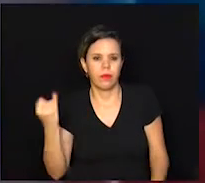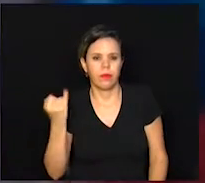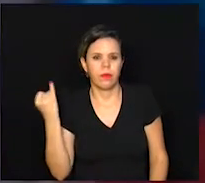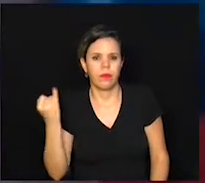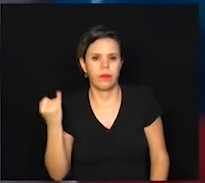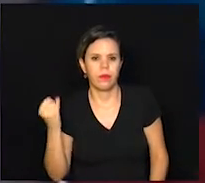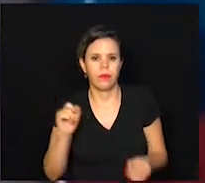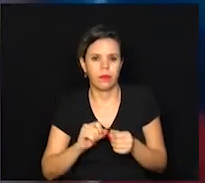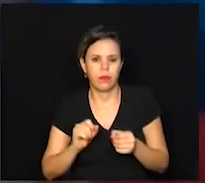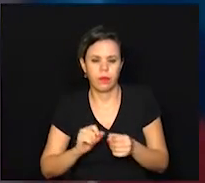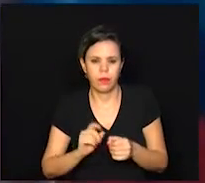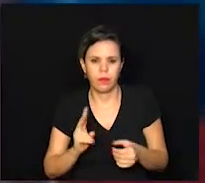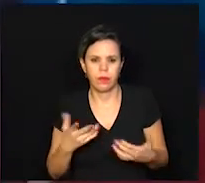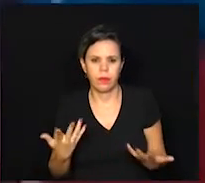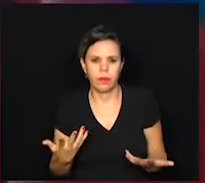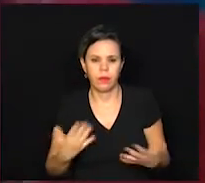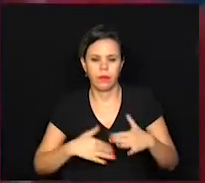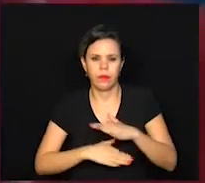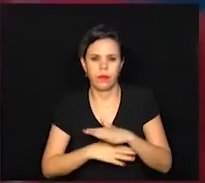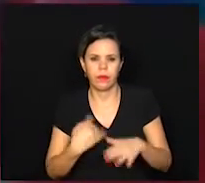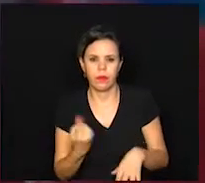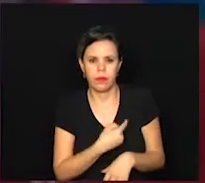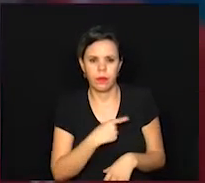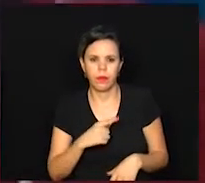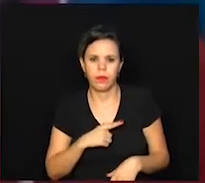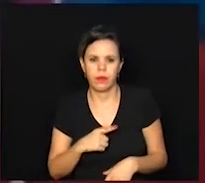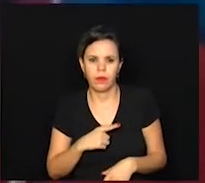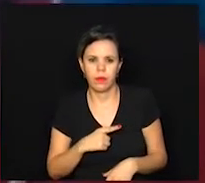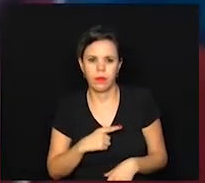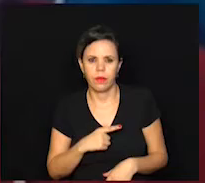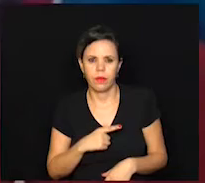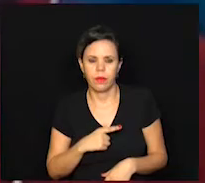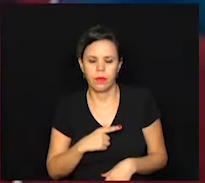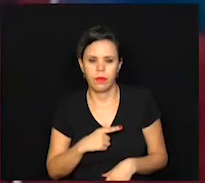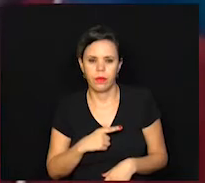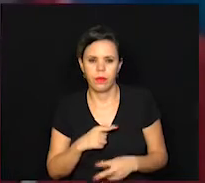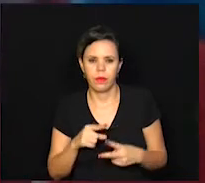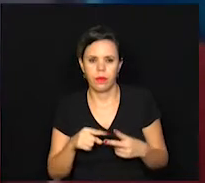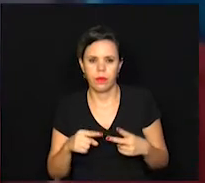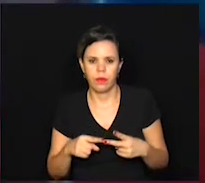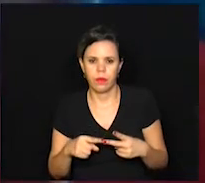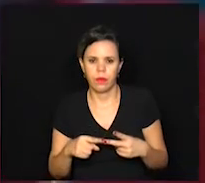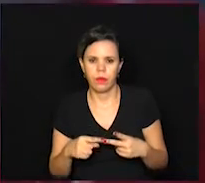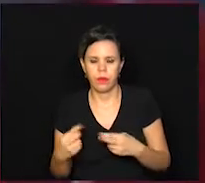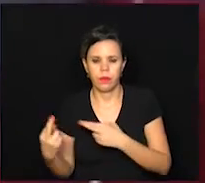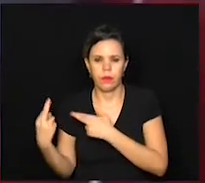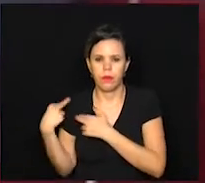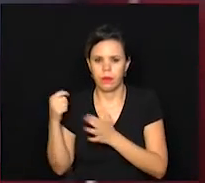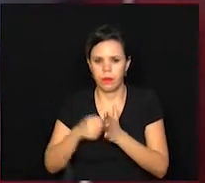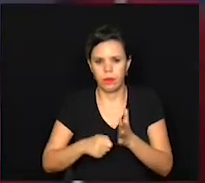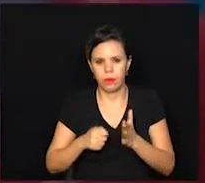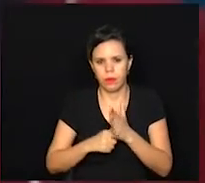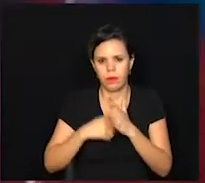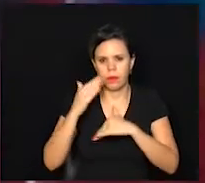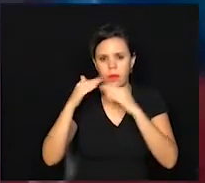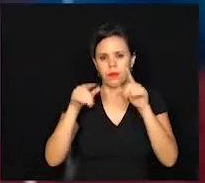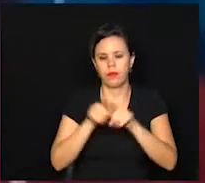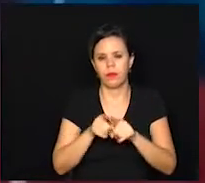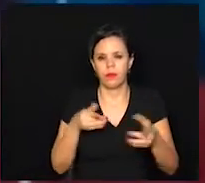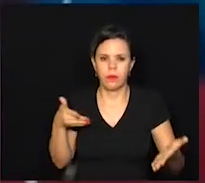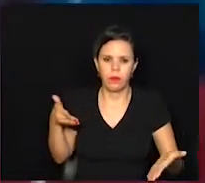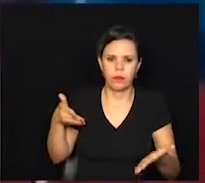importantíssimo fazer, aliás, o Legislativo para nós tem aqui uma dupla função, a luta pelos avanços e barrar